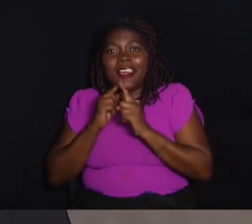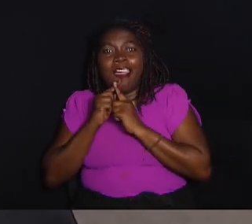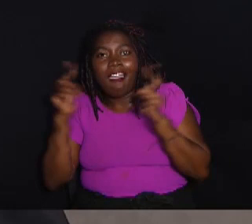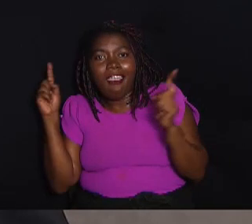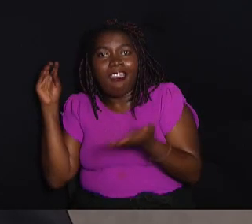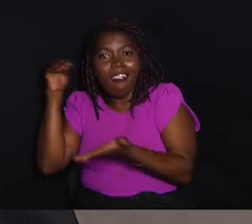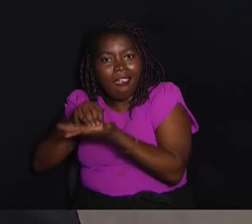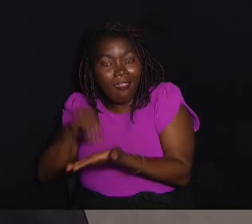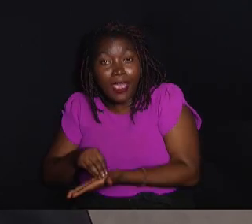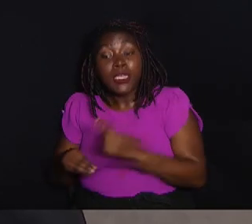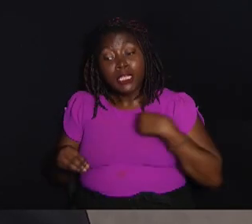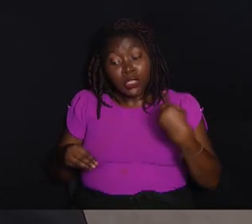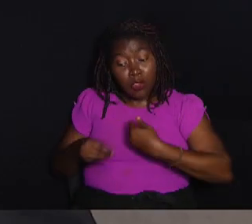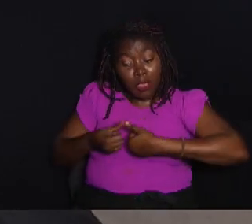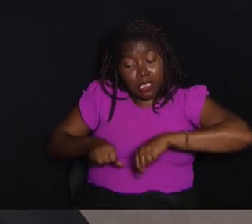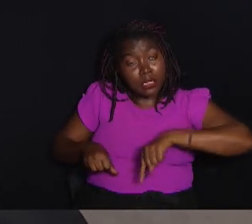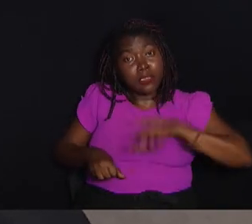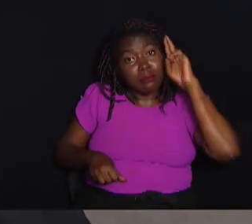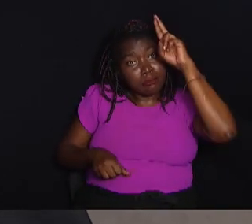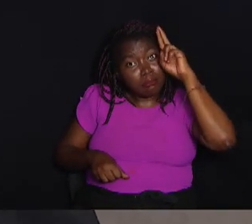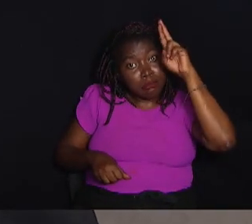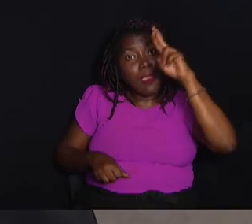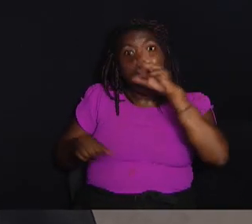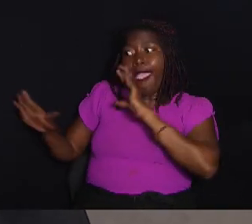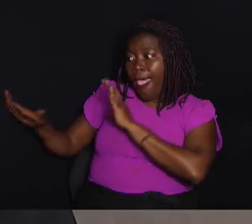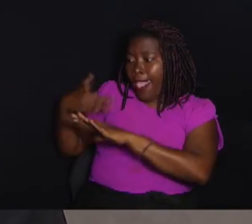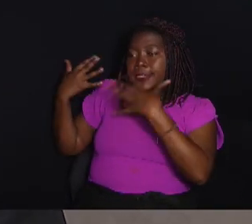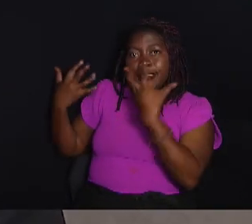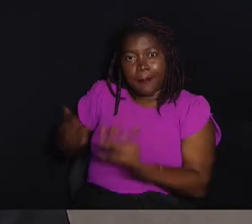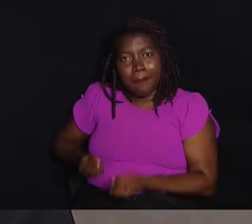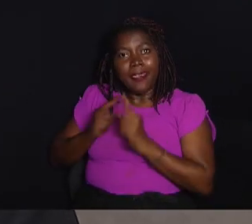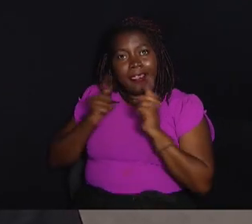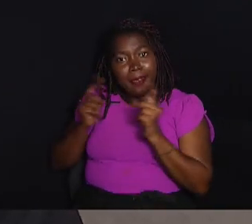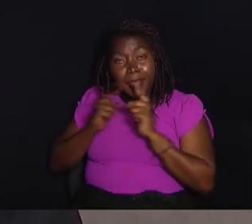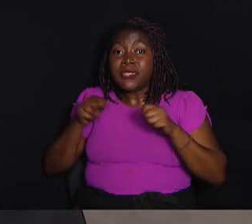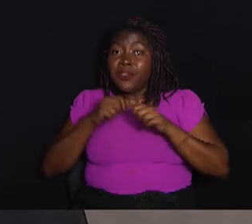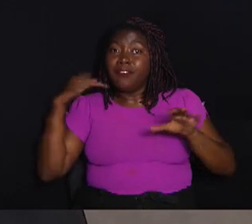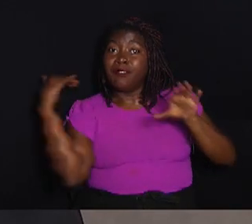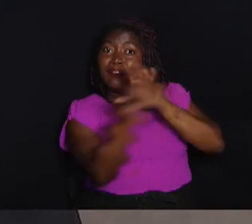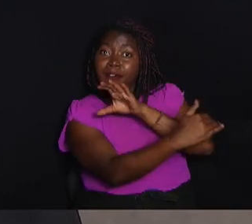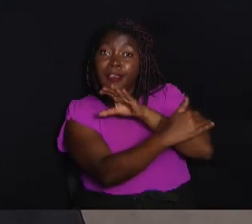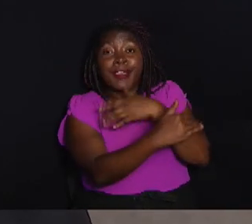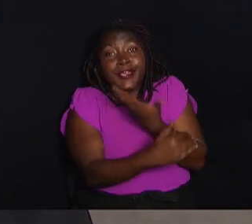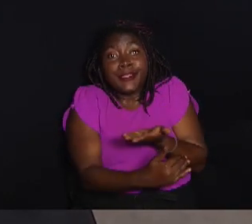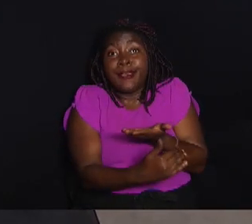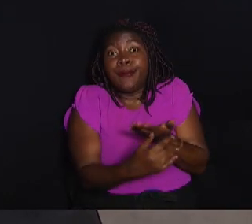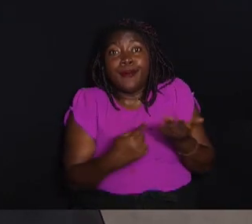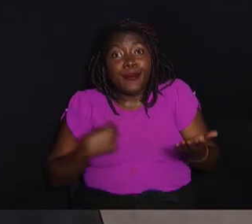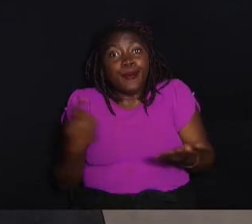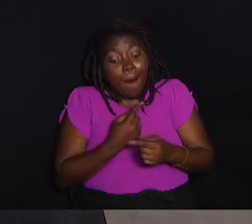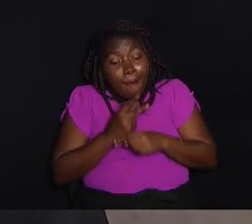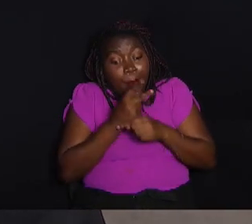reclamação e nós estamos aqui também para isso né para receber a reclamação do cidadão e fazer esse encaminhamento então foi o que nós procuramos